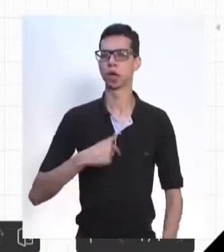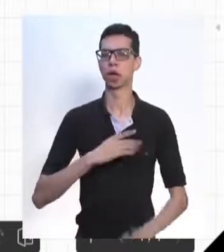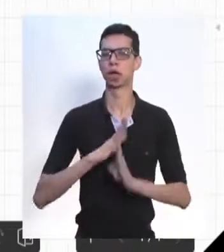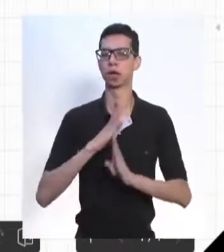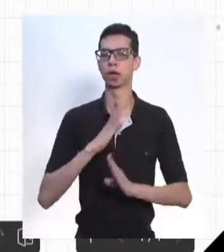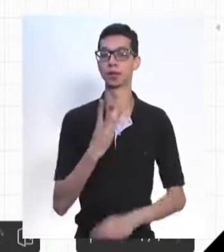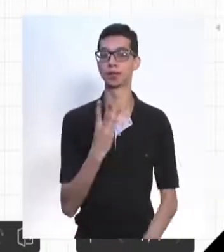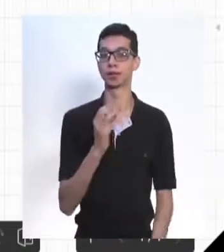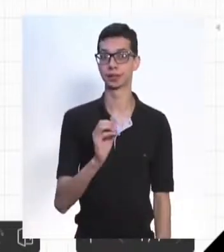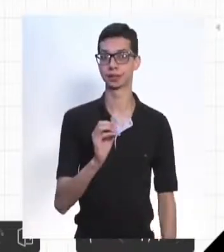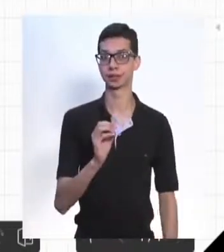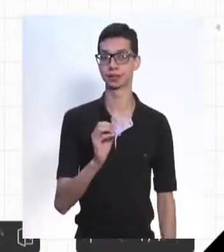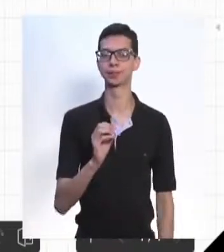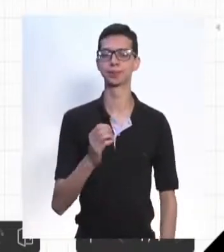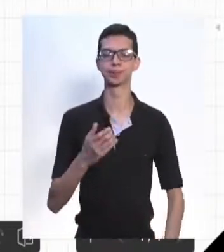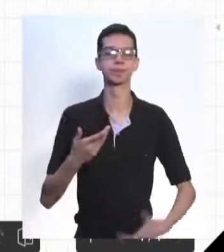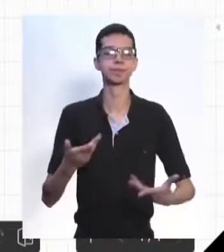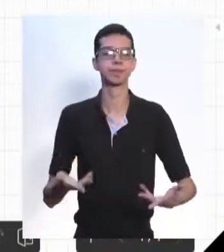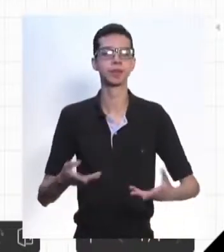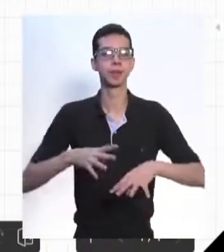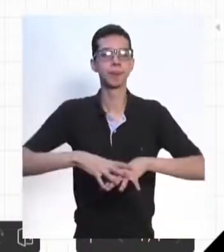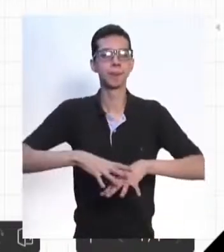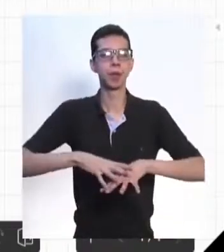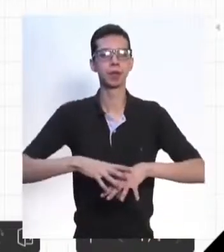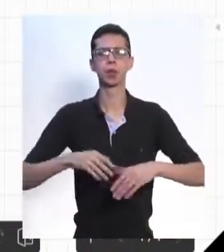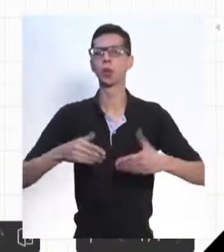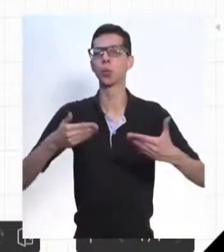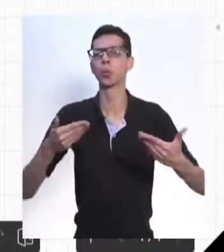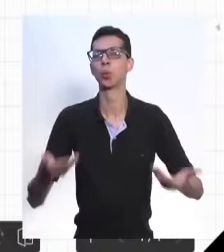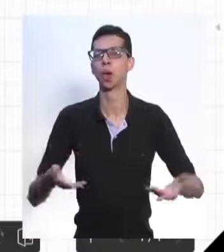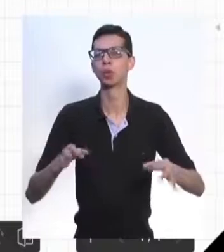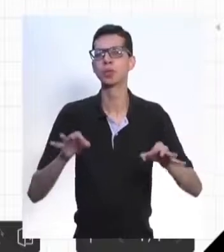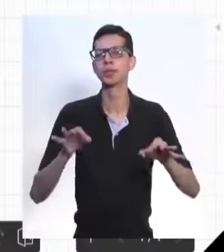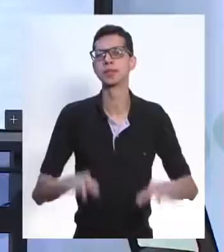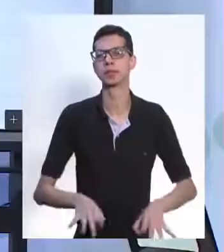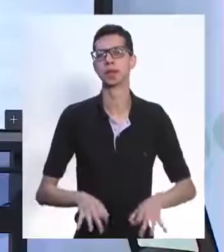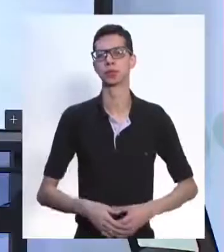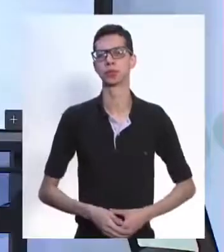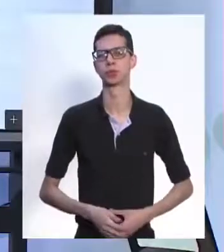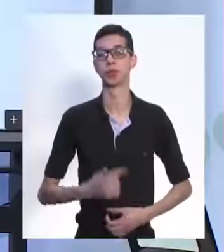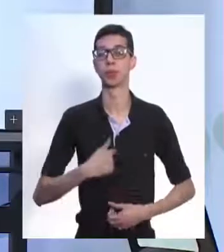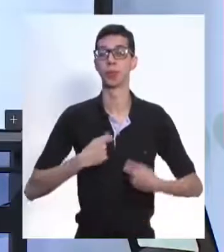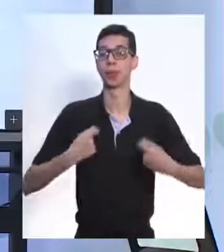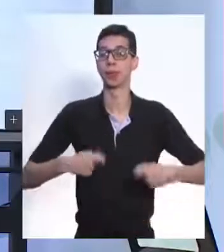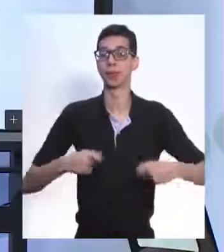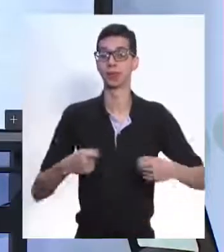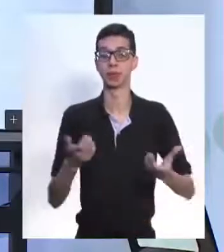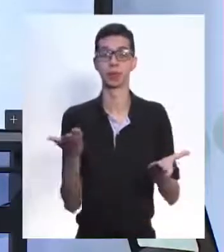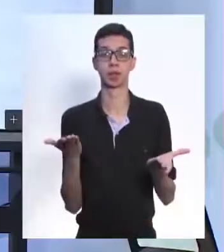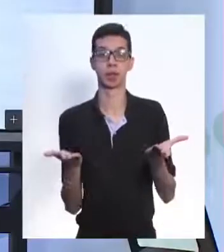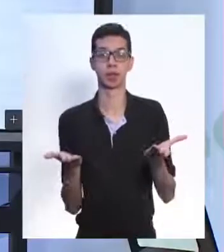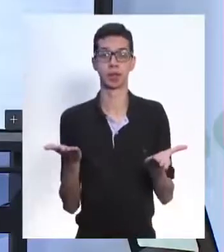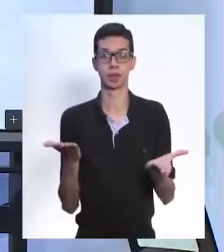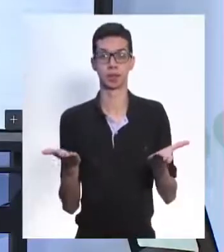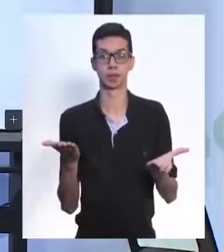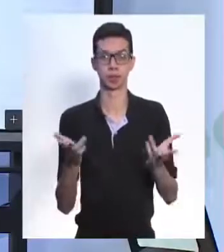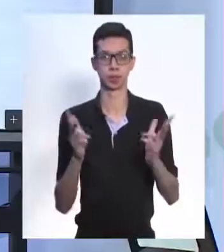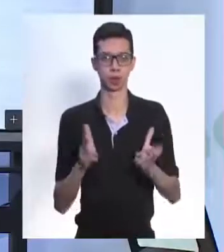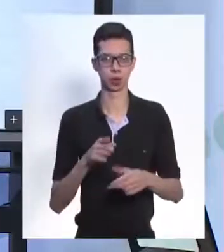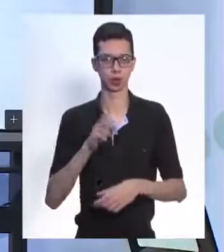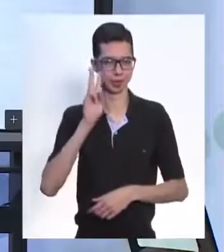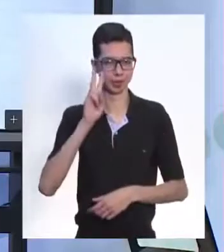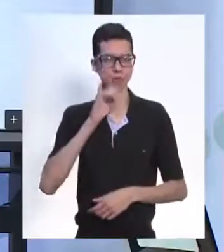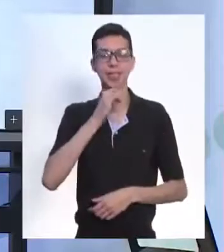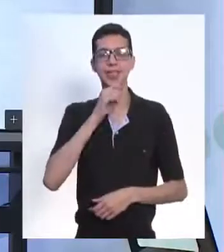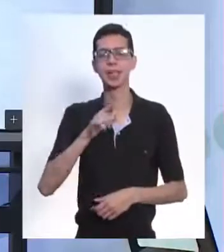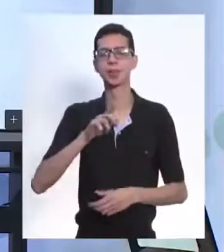30. Matematicamente, qual que é o correto, né, Ale? Eu tenho que equilibrar, é uma balança. Então, você está lá na balança,